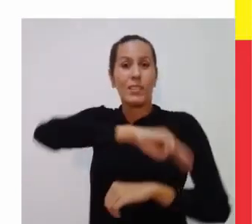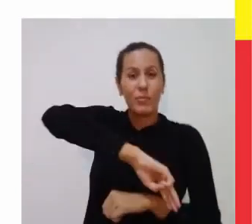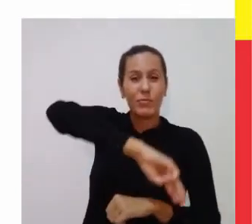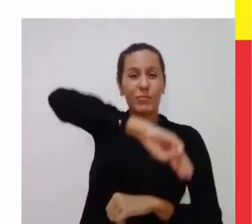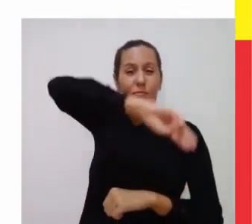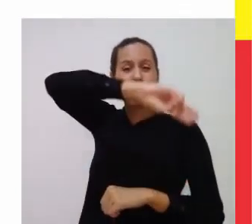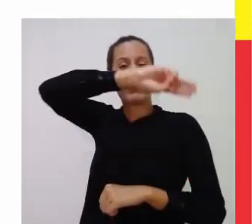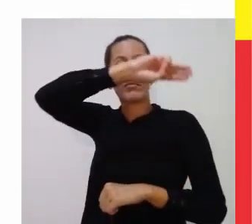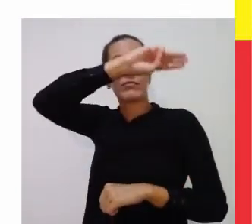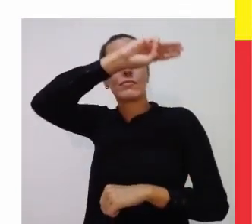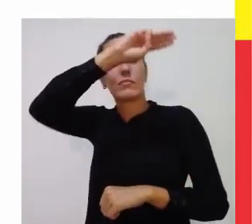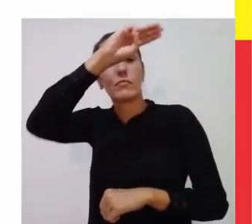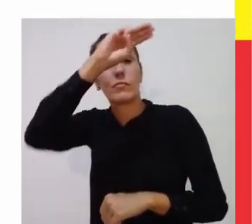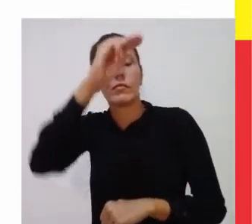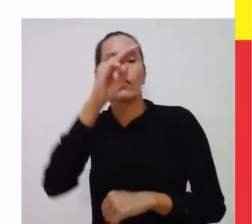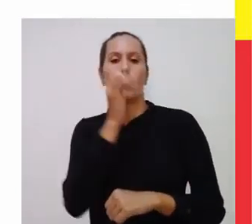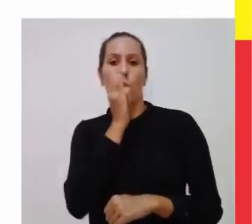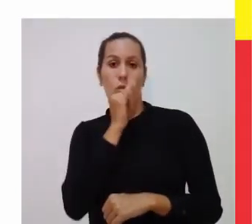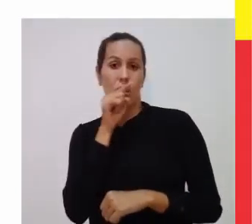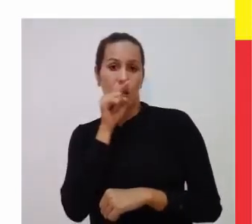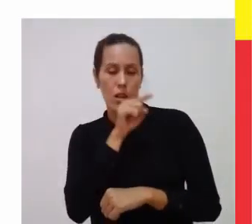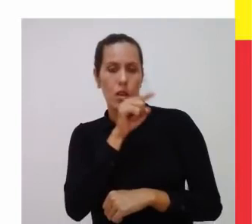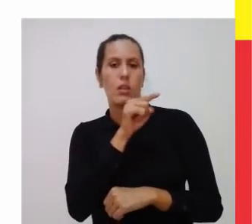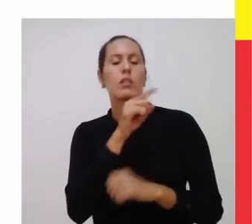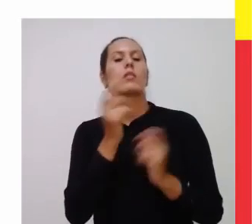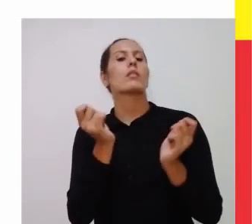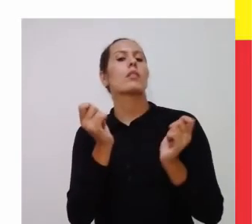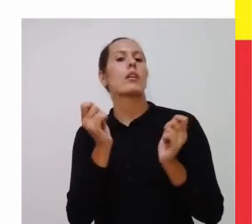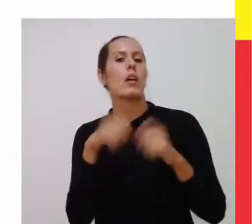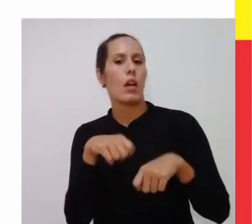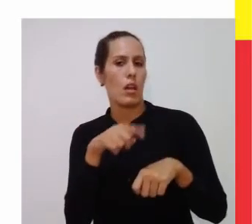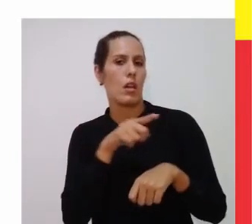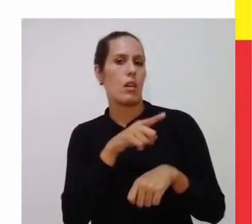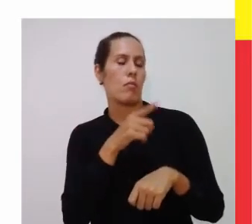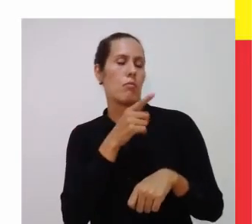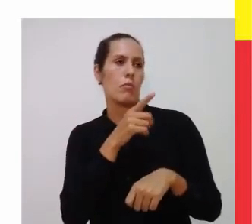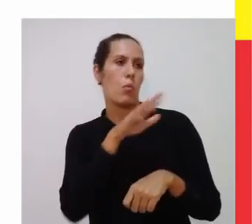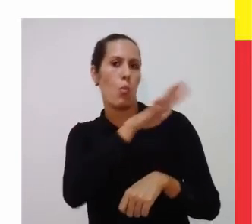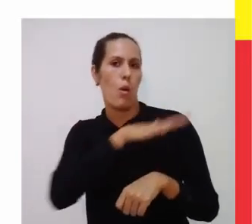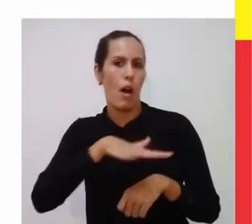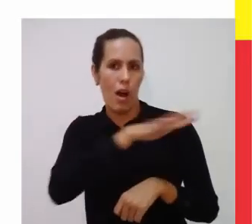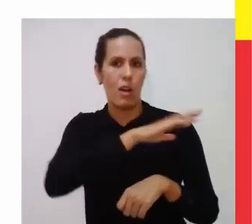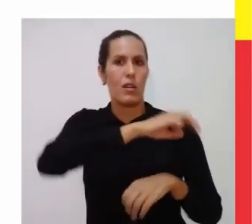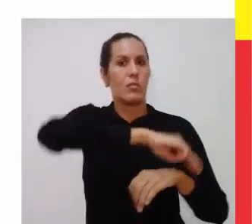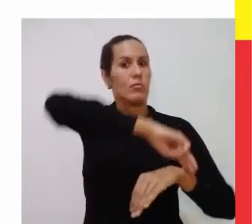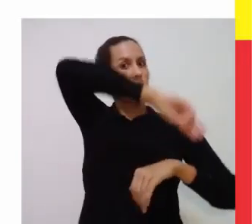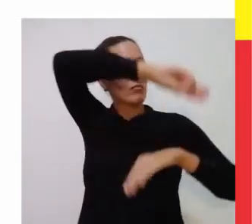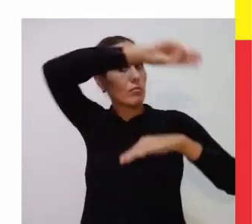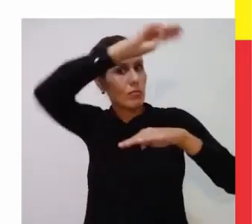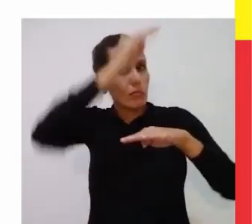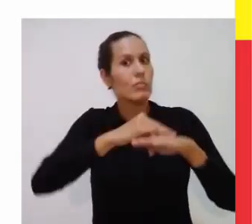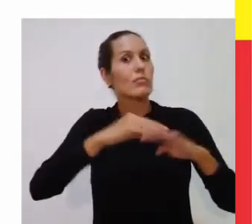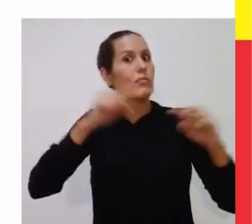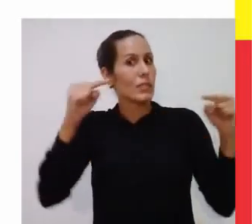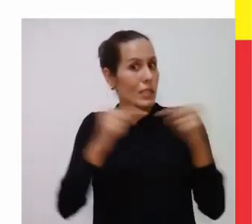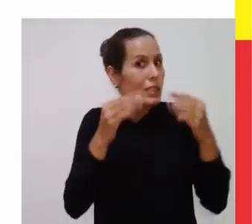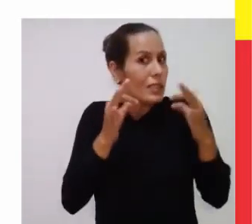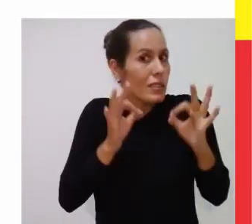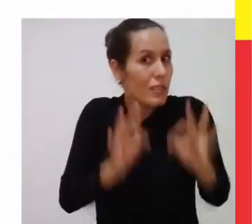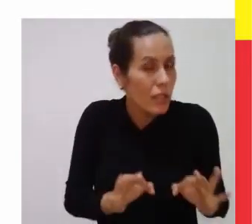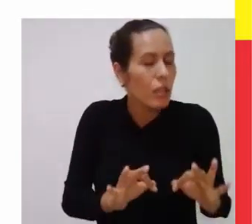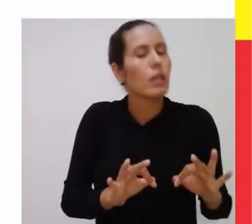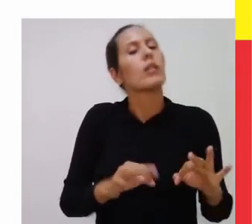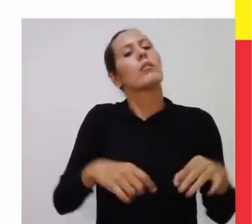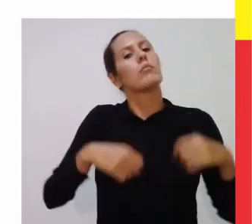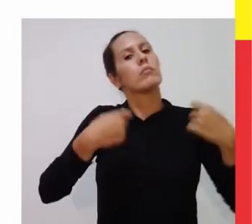elevação um pouco maior, certo? Então, para um planalto ser considerado, para uma área elevada ser considerada uma